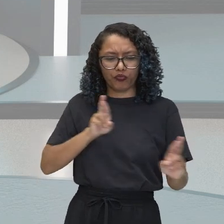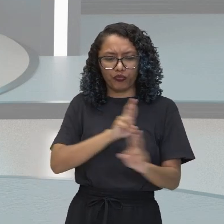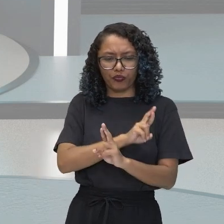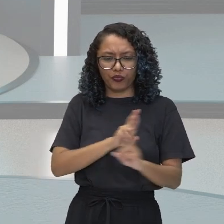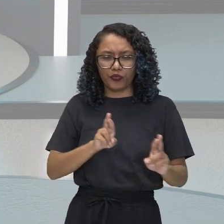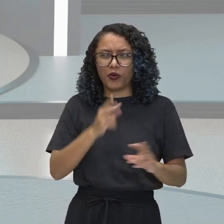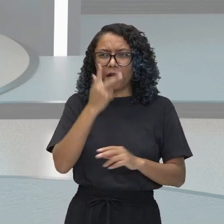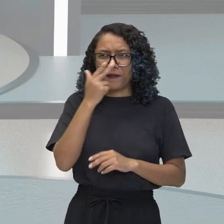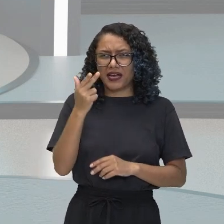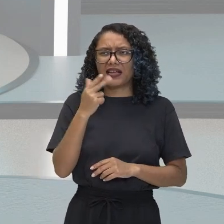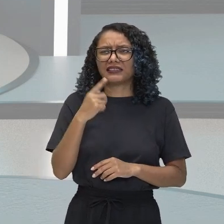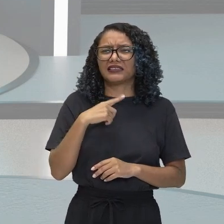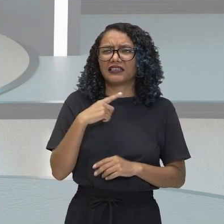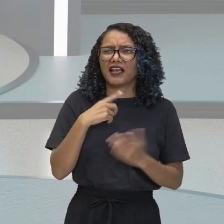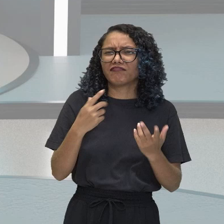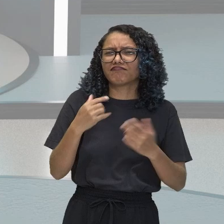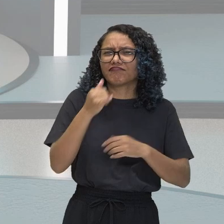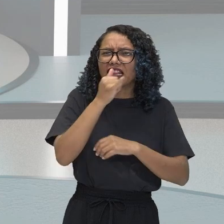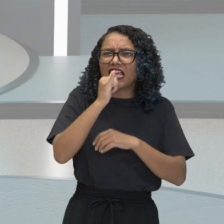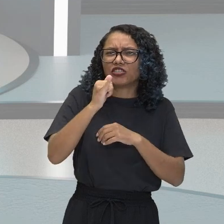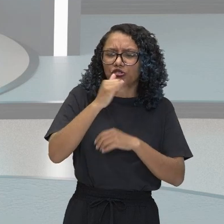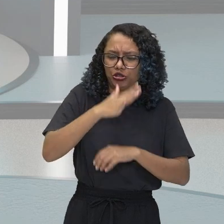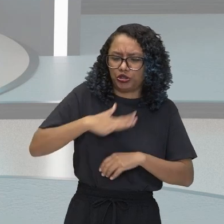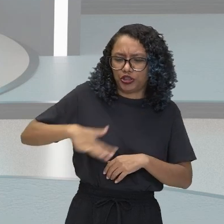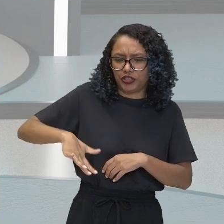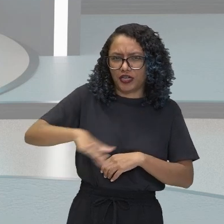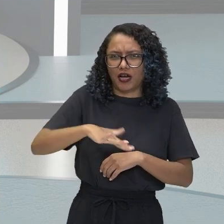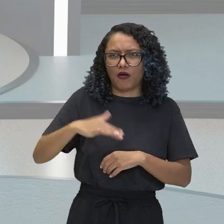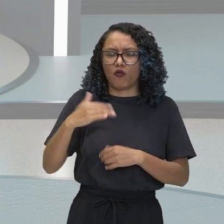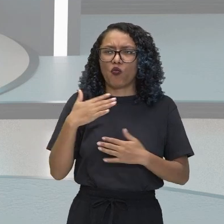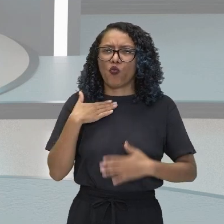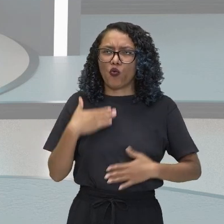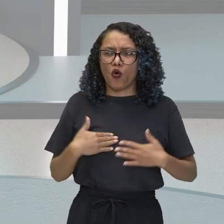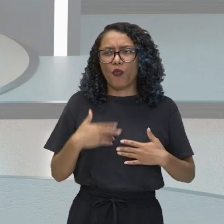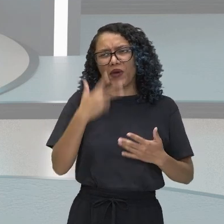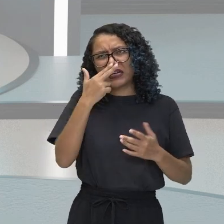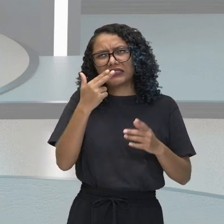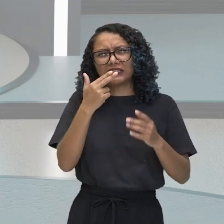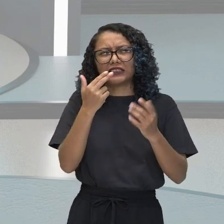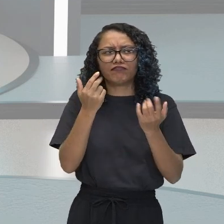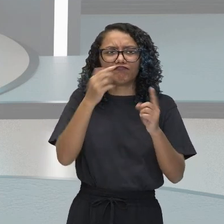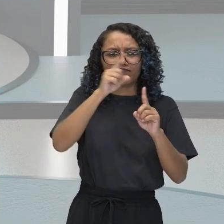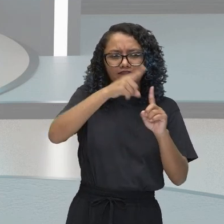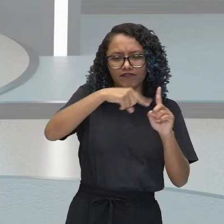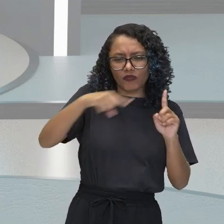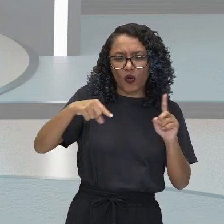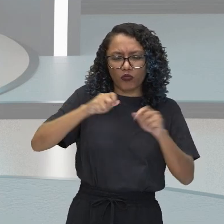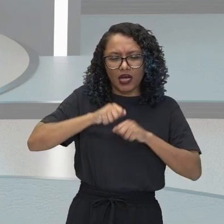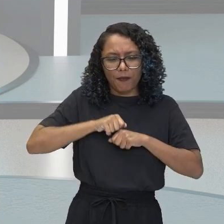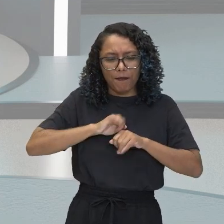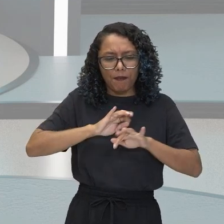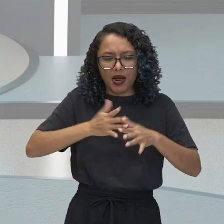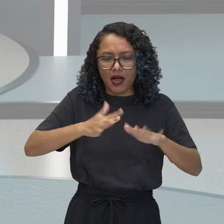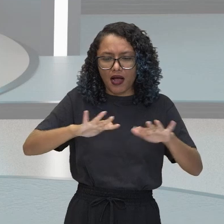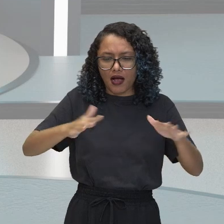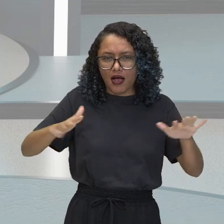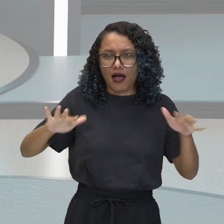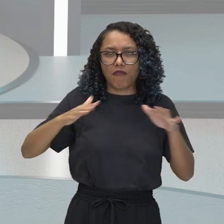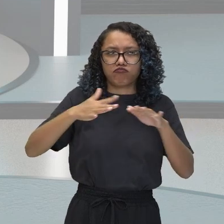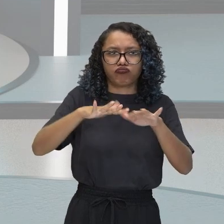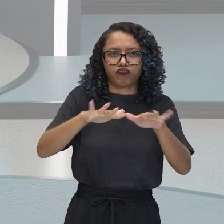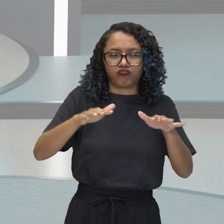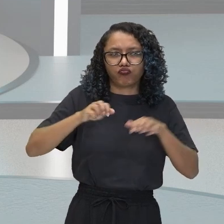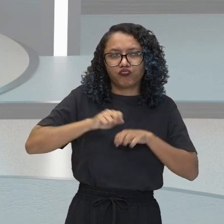por uma energia e como se fossem as ondas sonoras que vão propagando. A mesma